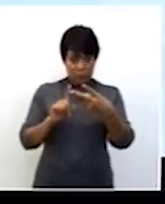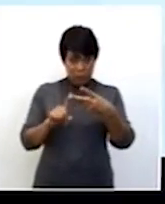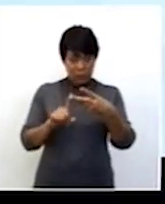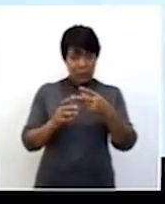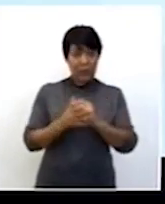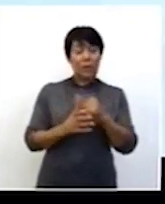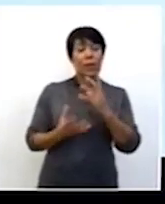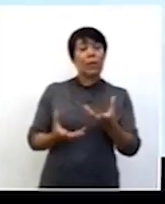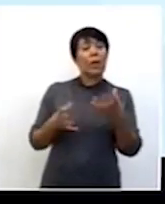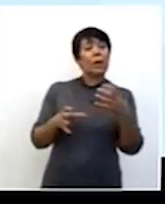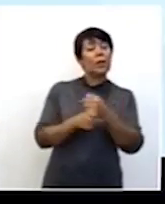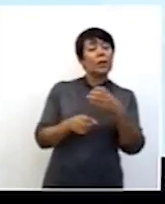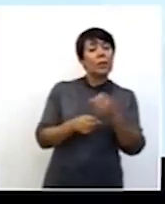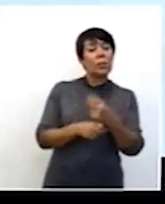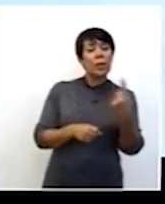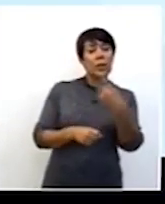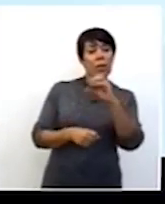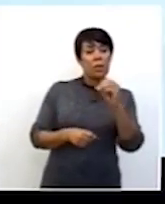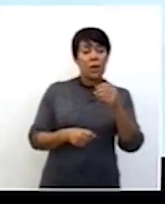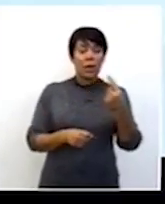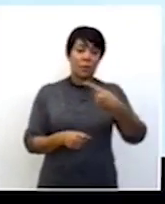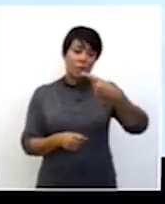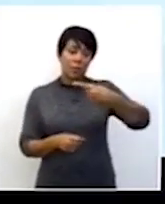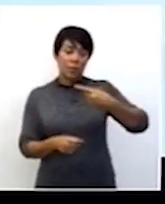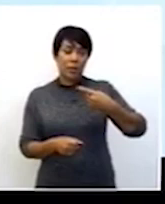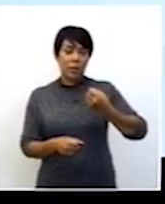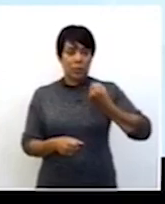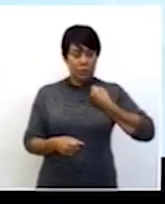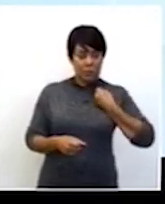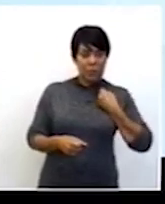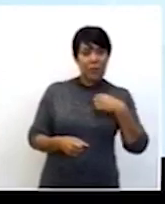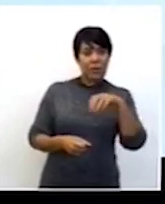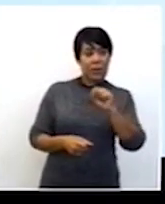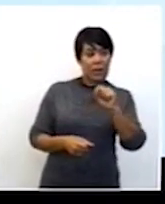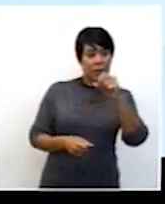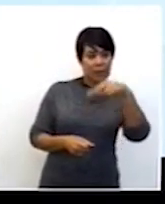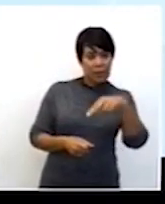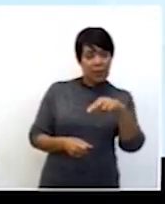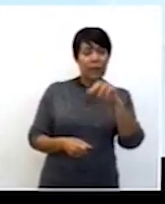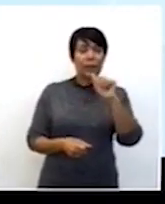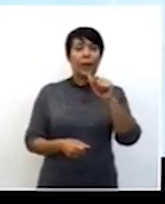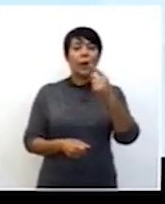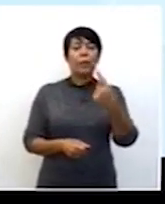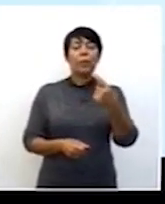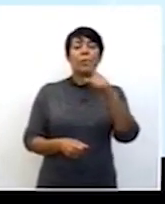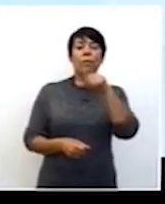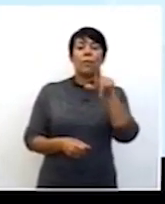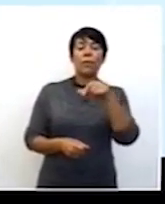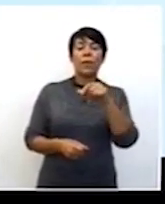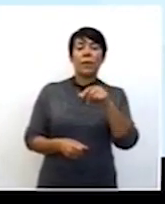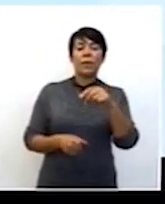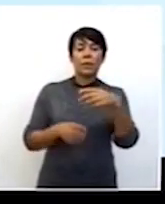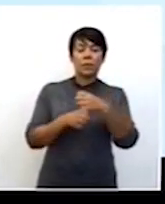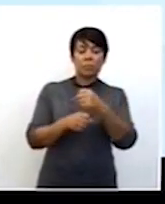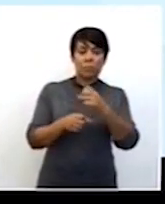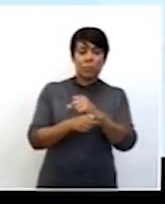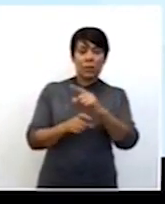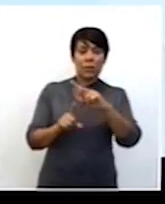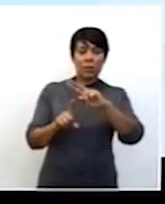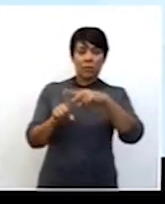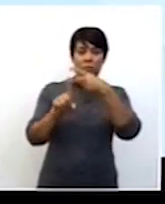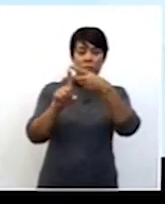quero a soma dos 10 primeiros termos. Então, meu SN é lá o A1 vezes a razão elevado a N menos